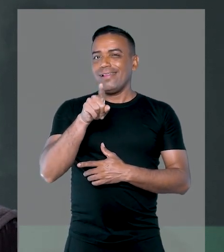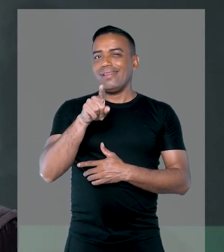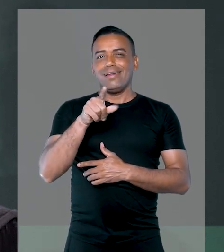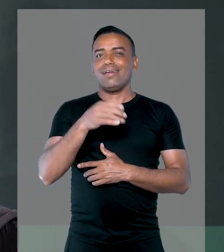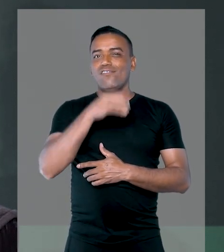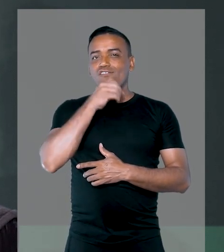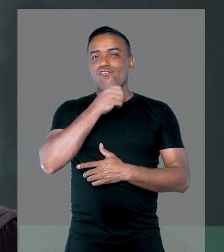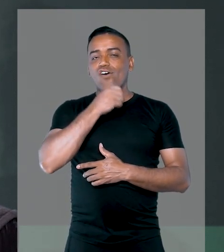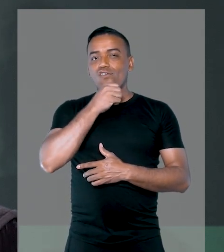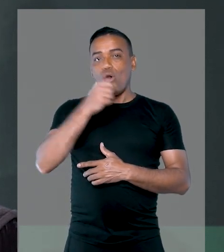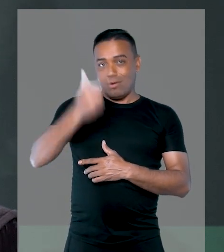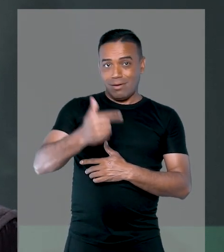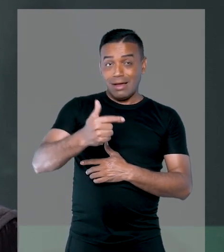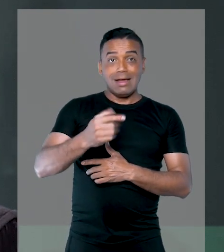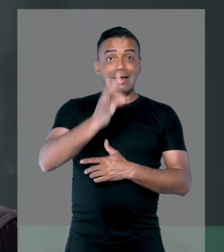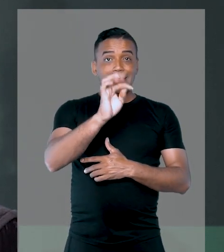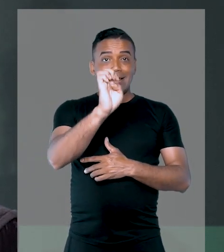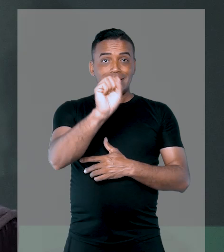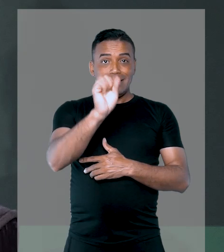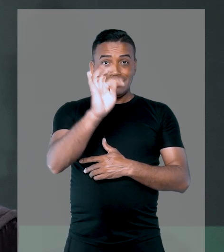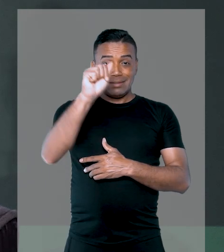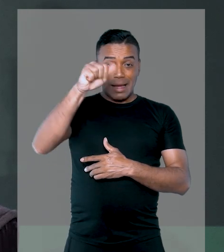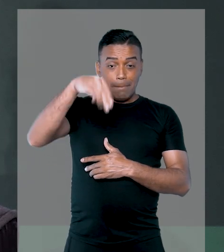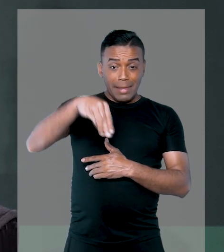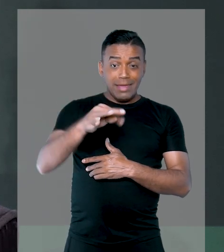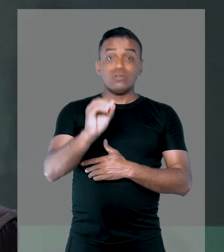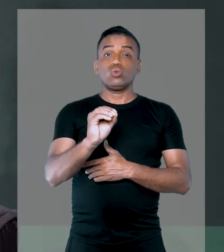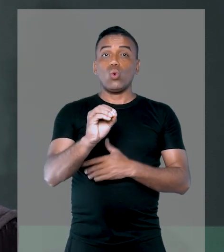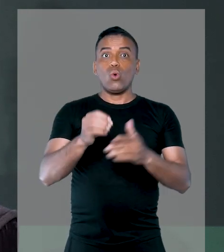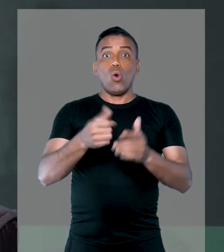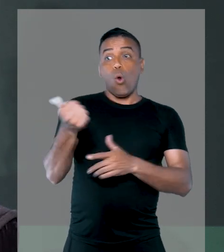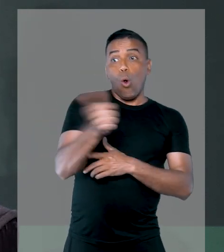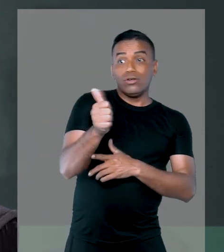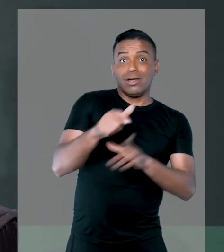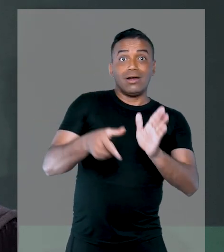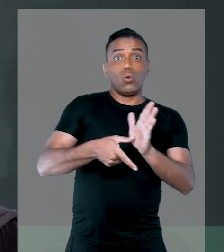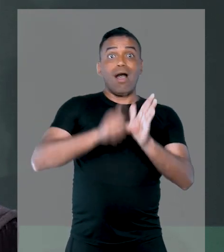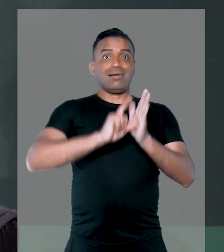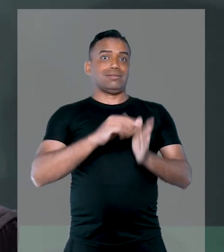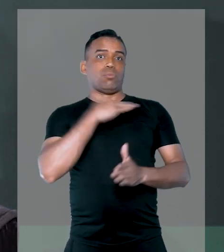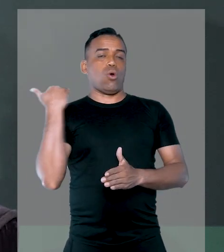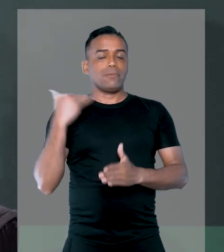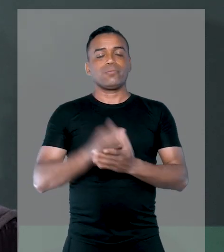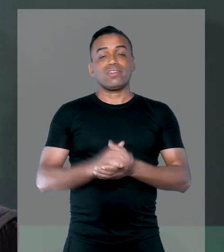um pequeno testamento 11 anos antes dele morrer. E ele colocou assim: Juiz de